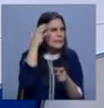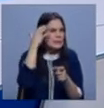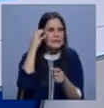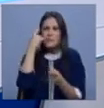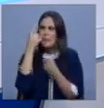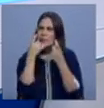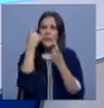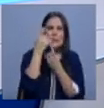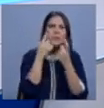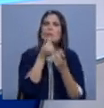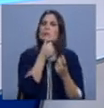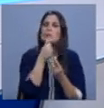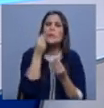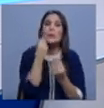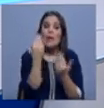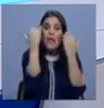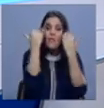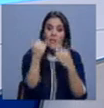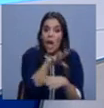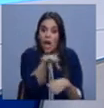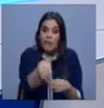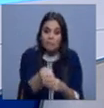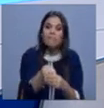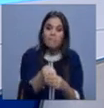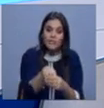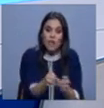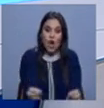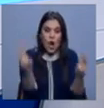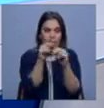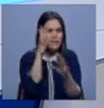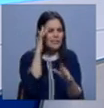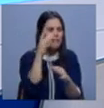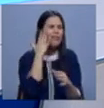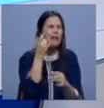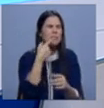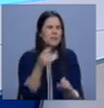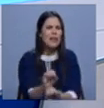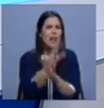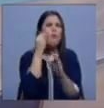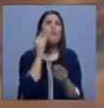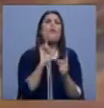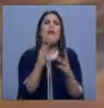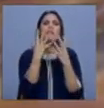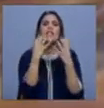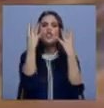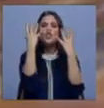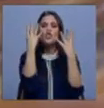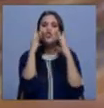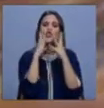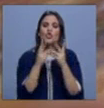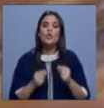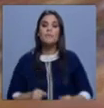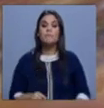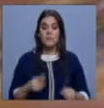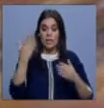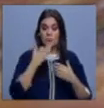é que estes dados se encaixam, digamos assim, numa nova teoria para tentar perceber a matéria escura também. Esta semana há também notícias